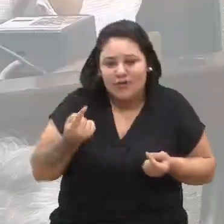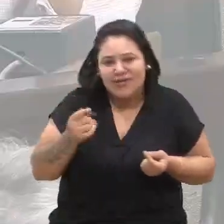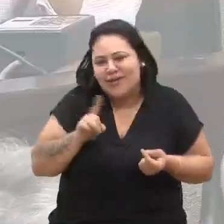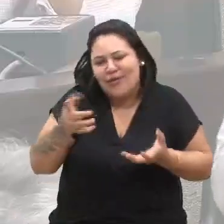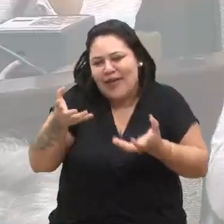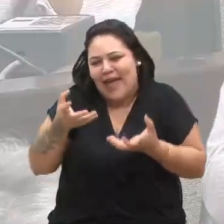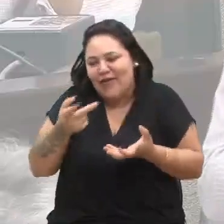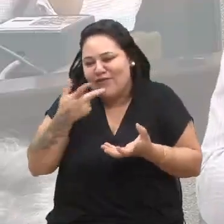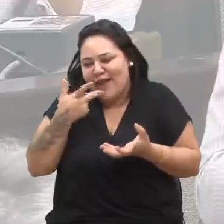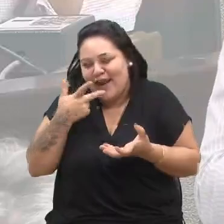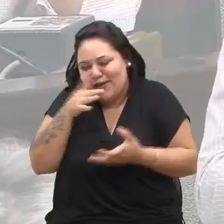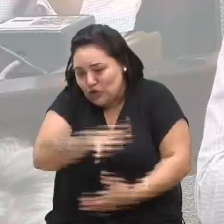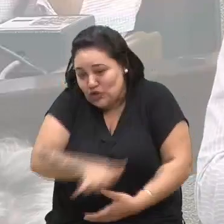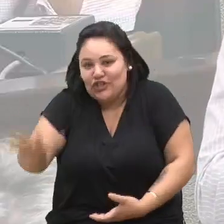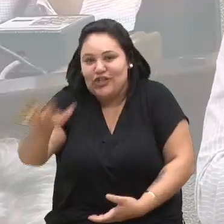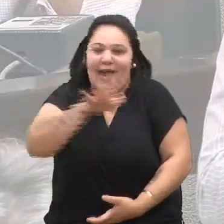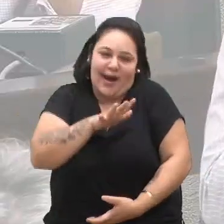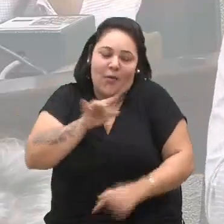redundante,